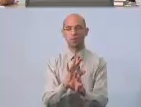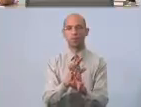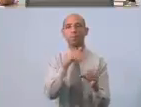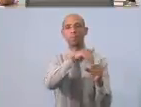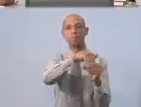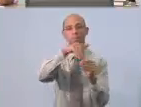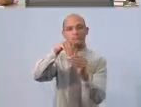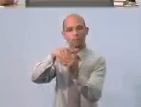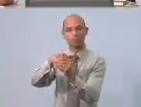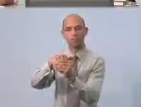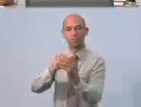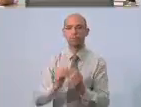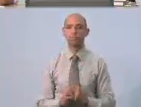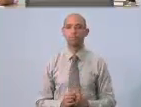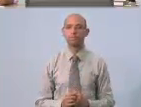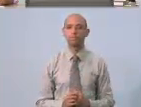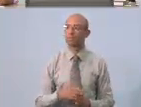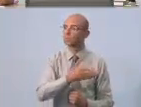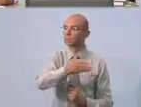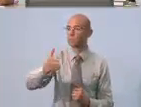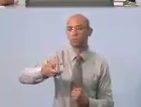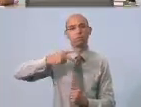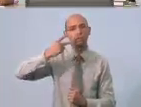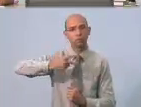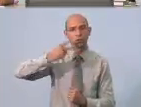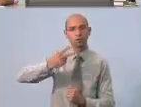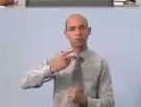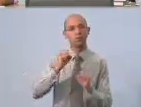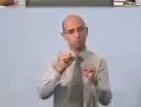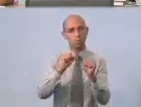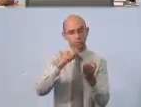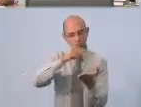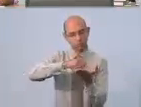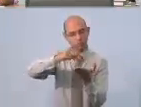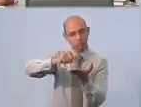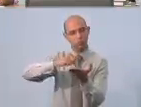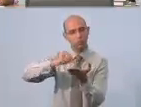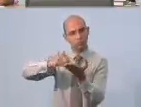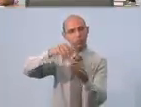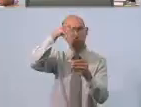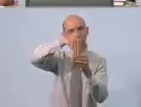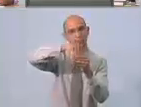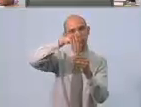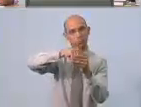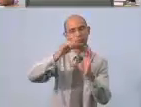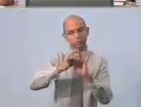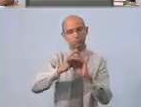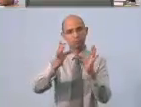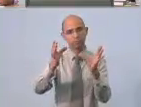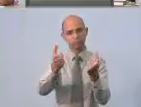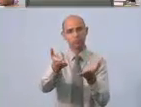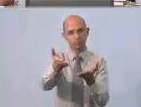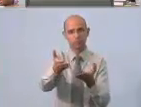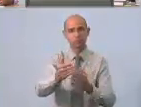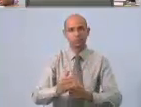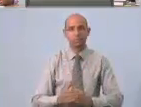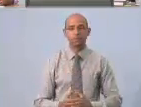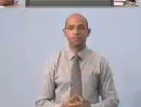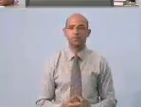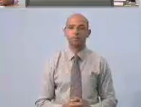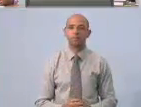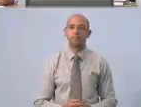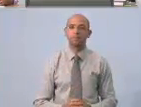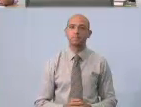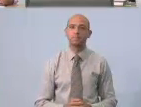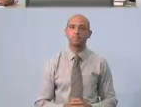em votação, solicito aos senhores vereadores que utilizem os terminais para o voto eletrônico.